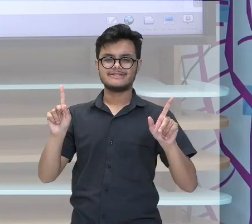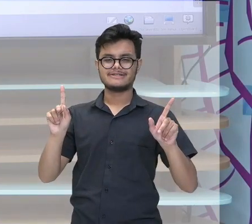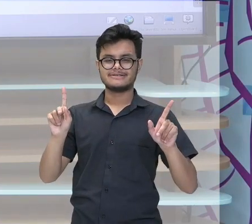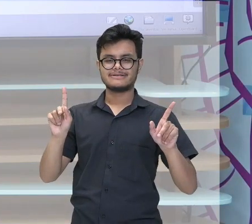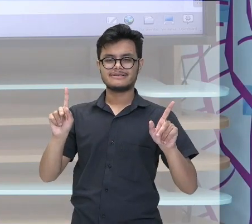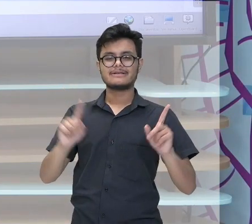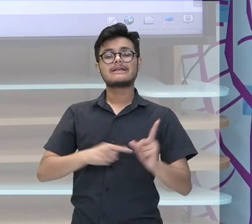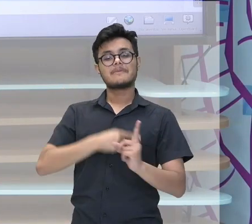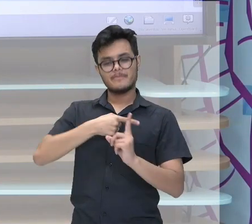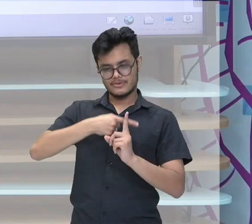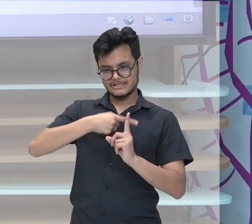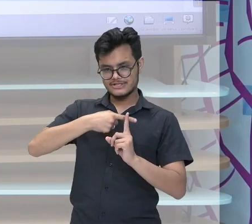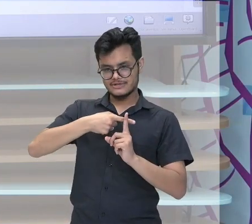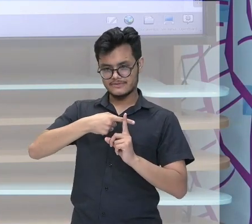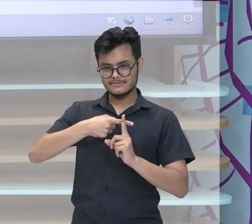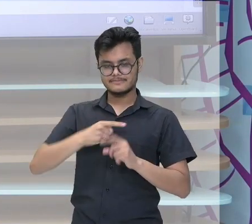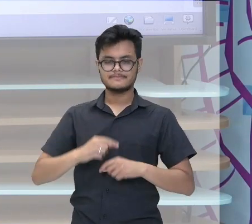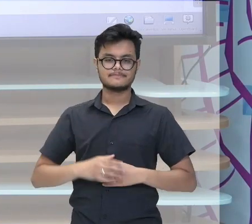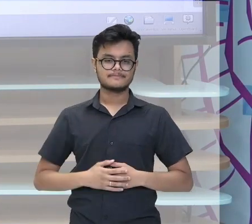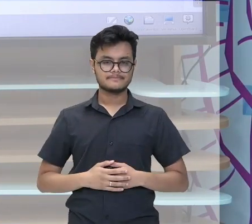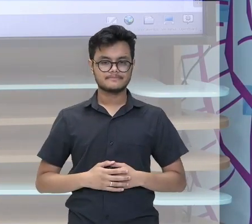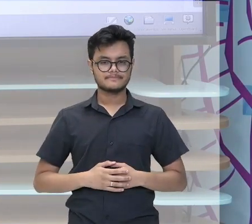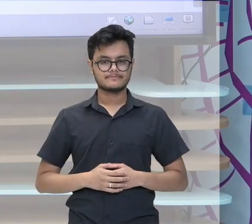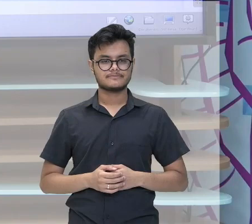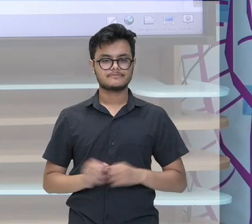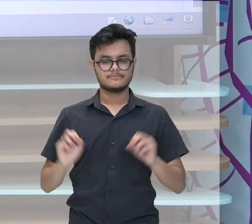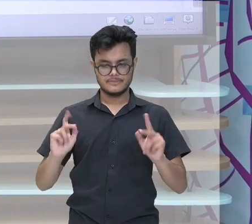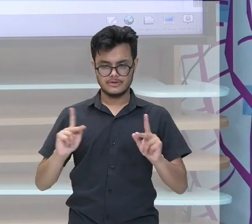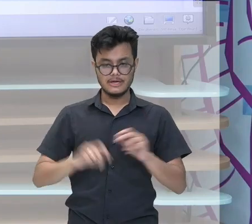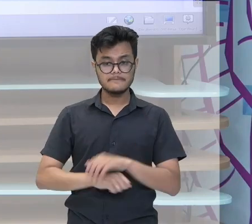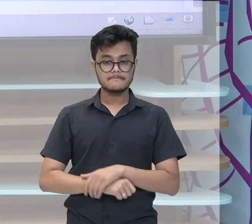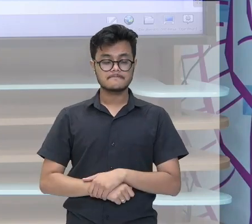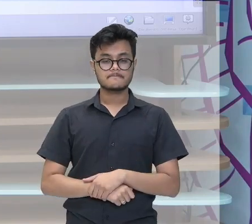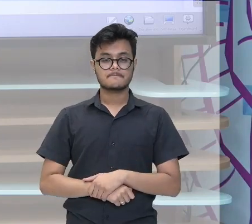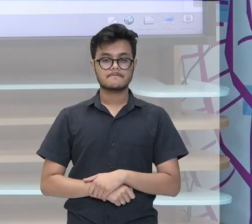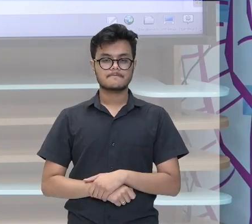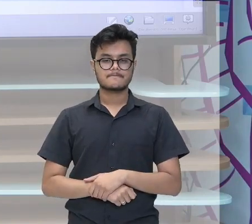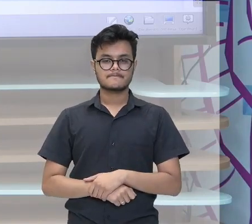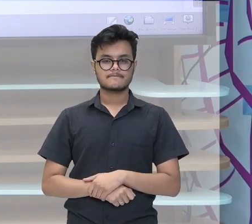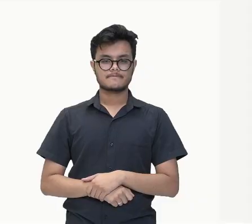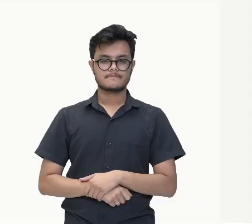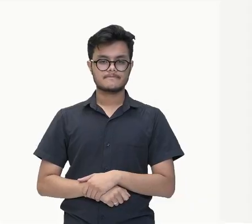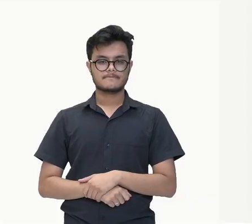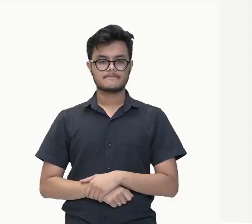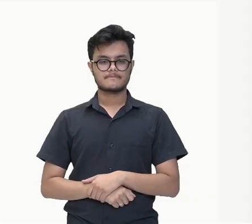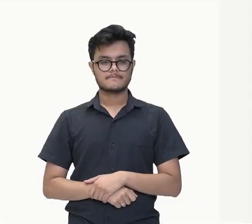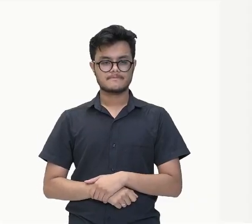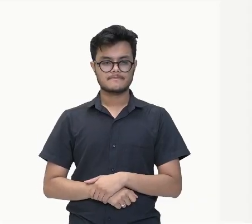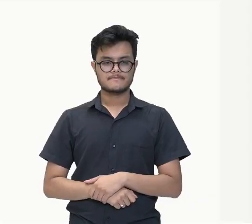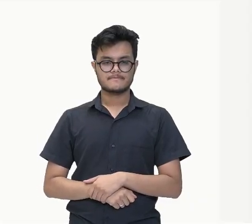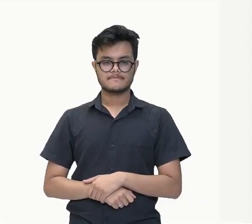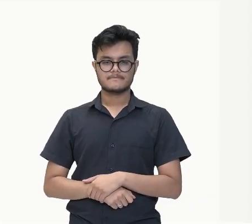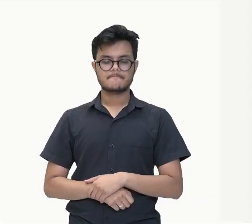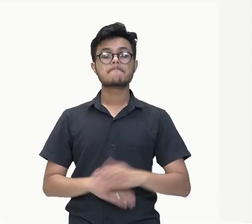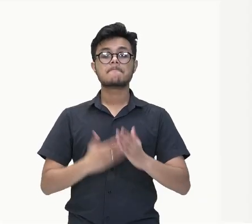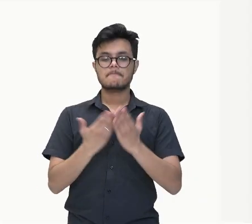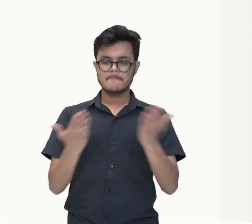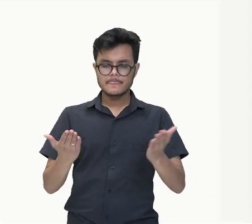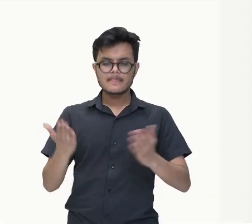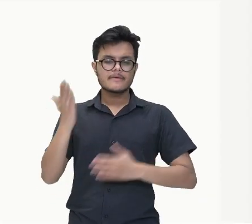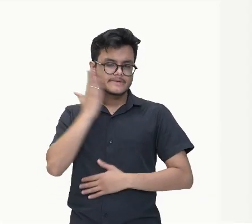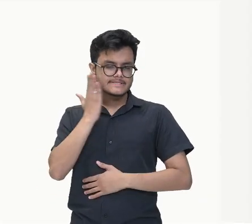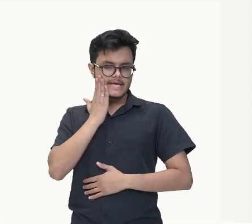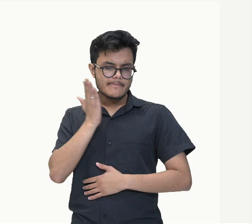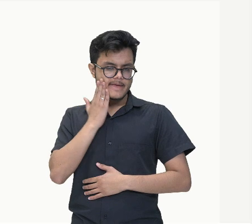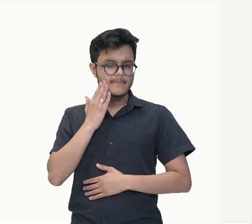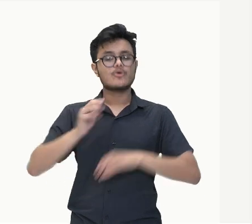na parte de cima aqui do meu eixo Y, tá bom? Vamos seguindo. As coordenadas do